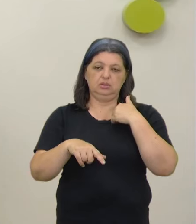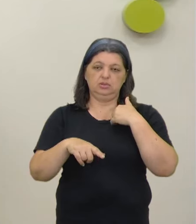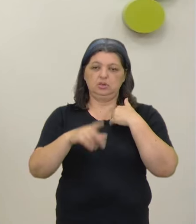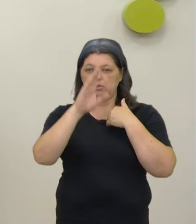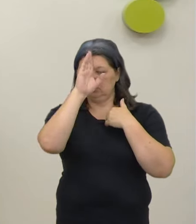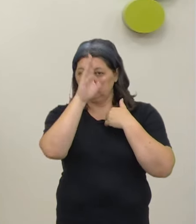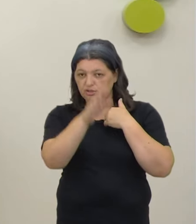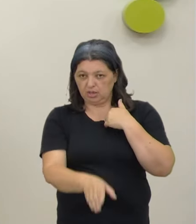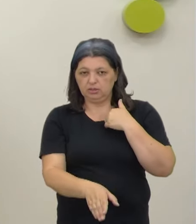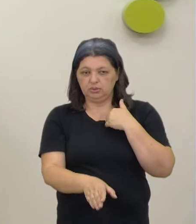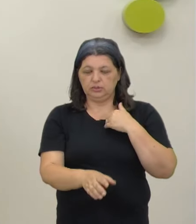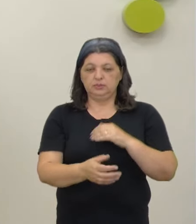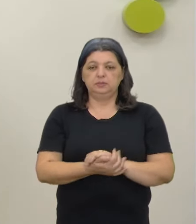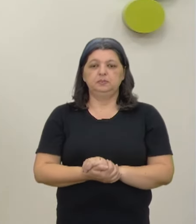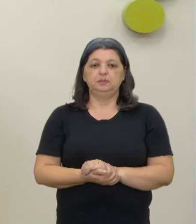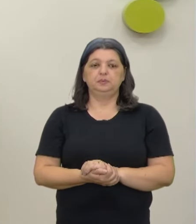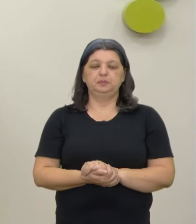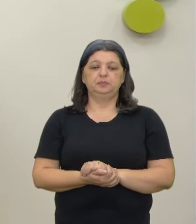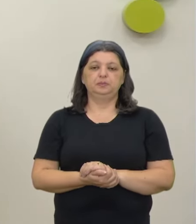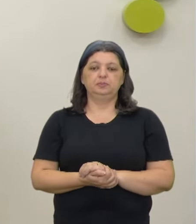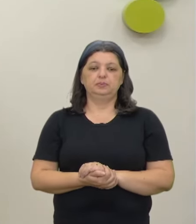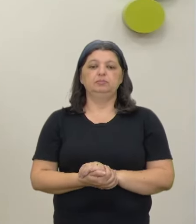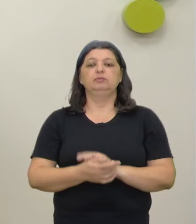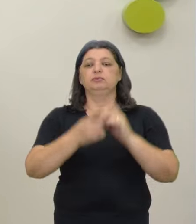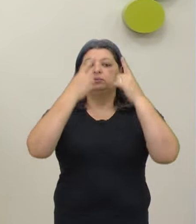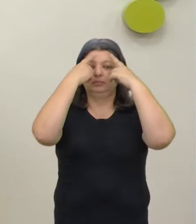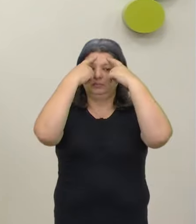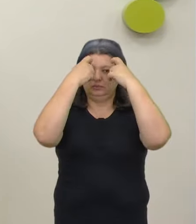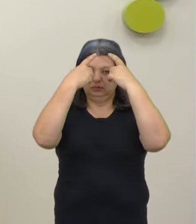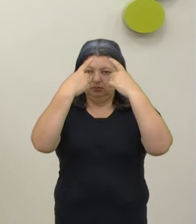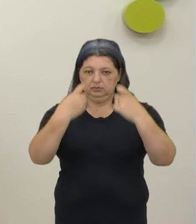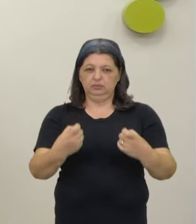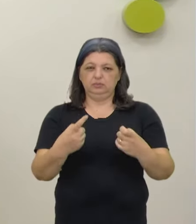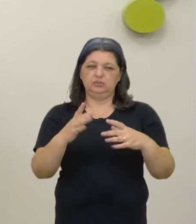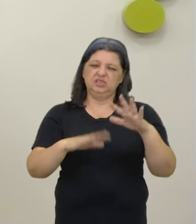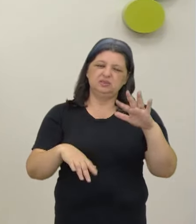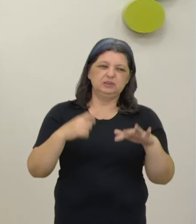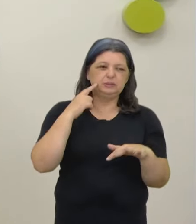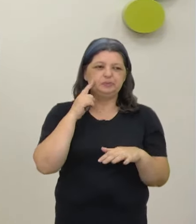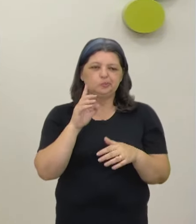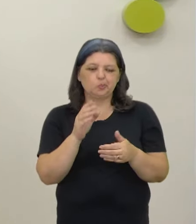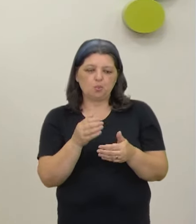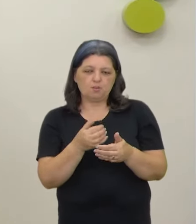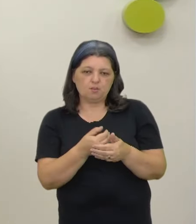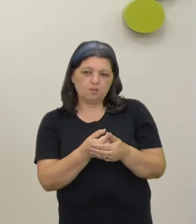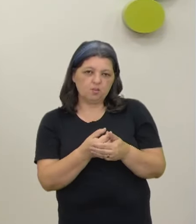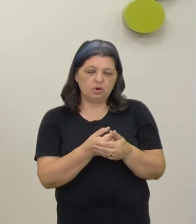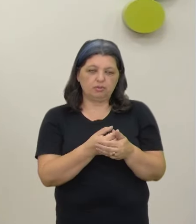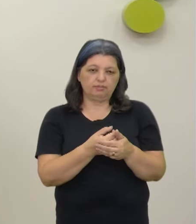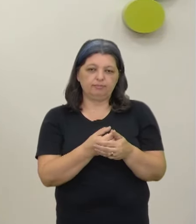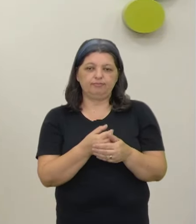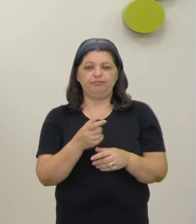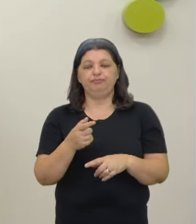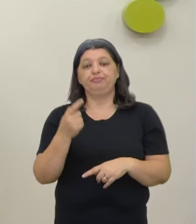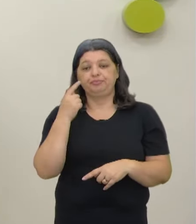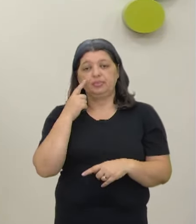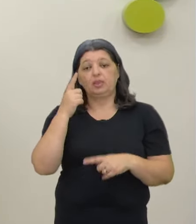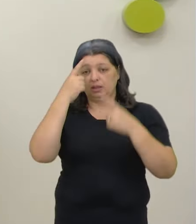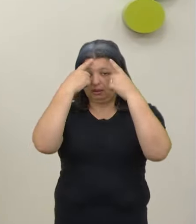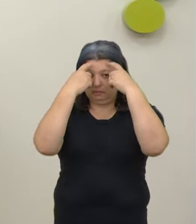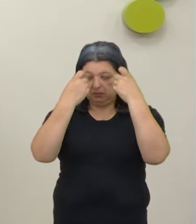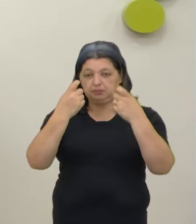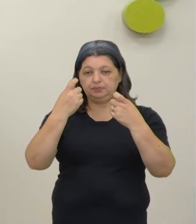e indireta. E tem violências, né, que são mais sutis e tudo mais, mas são violências, né? Então tem até